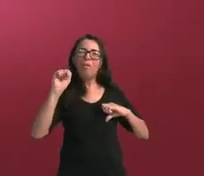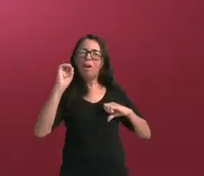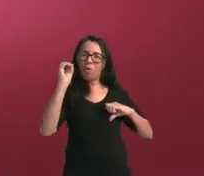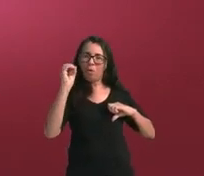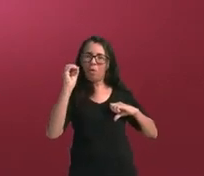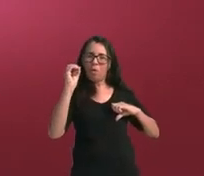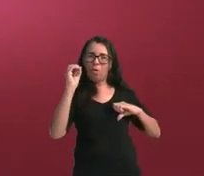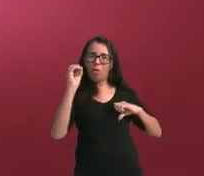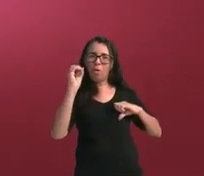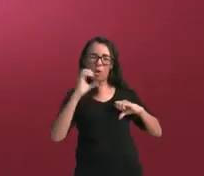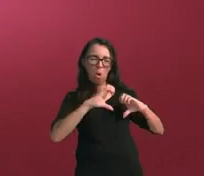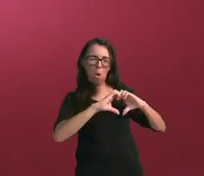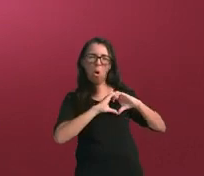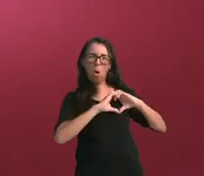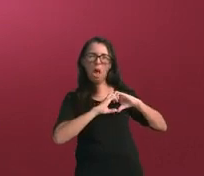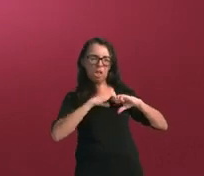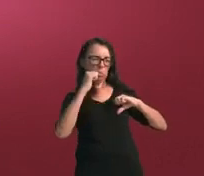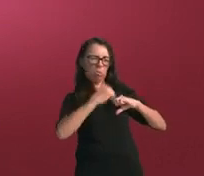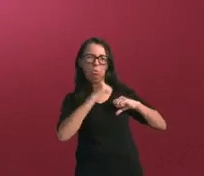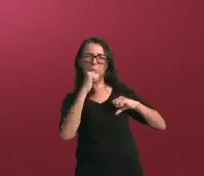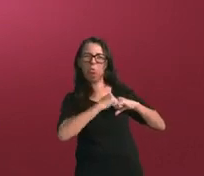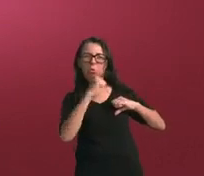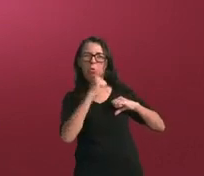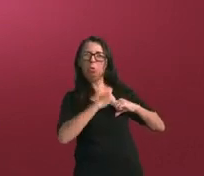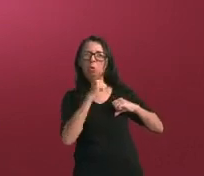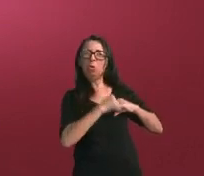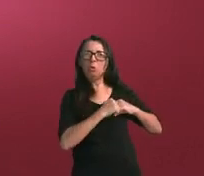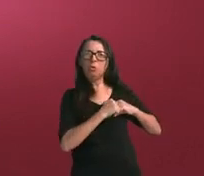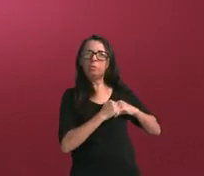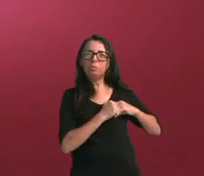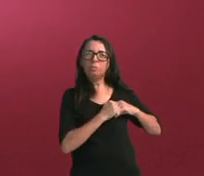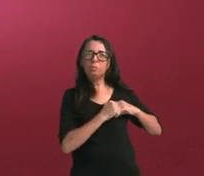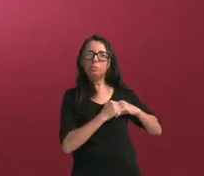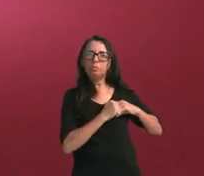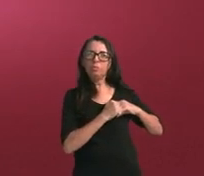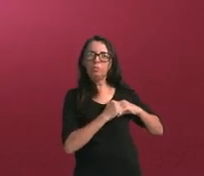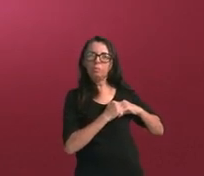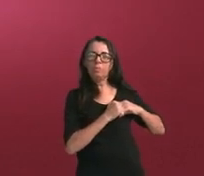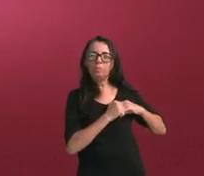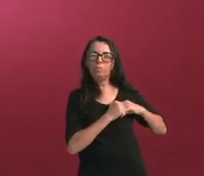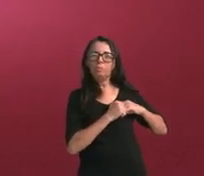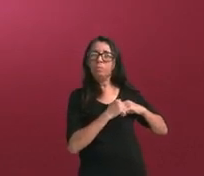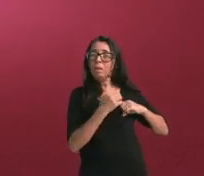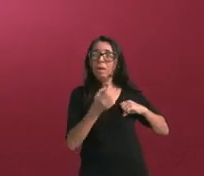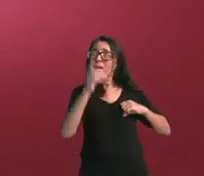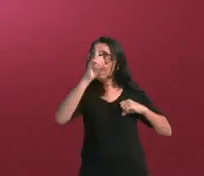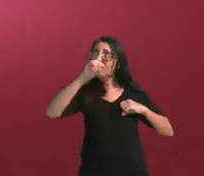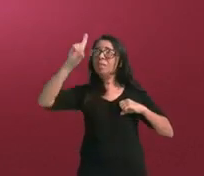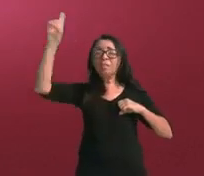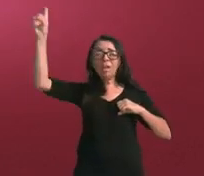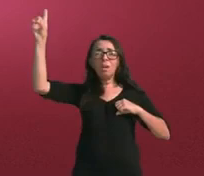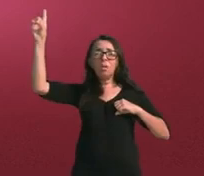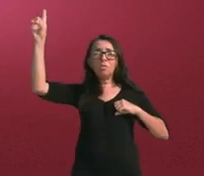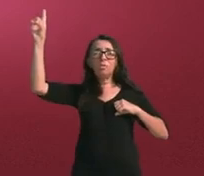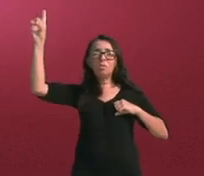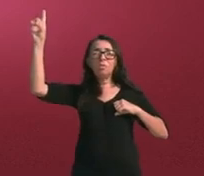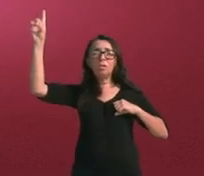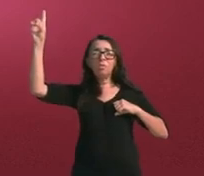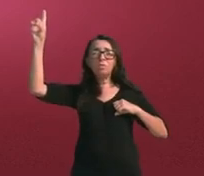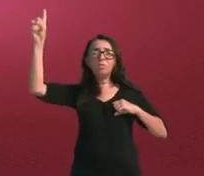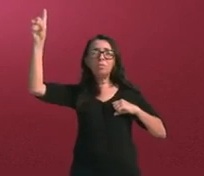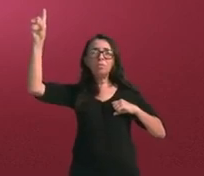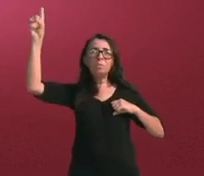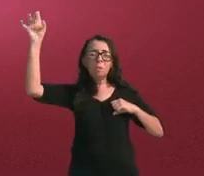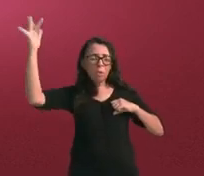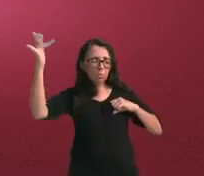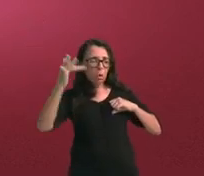coração. Quem que endureceu o coração de Faraó? Diz a palavra aqui, foi Deus. Deus foi lá e endureceu para o